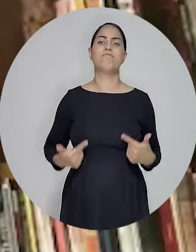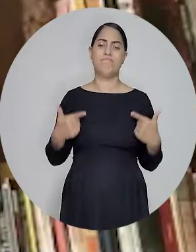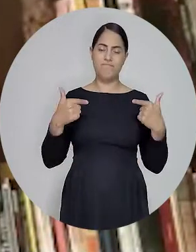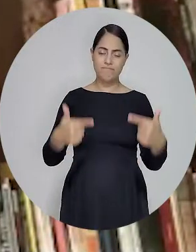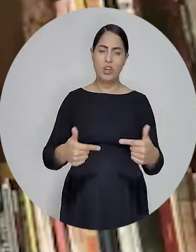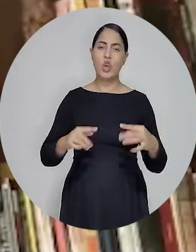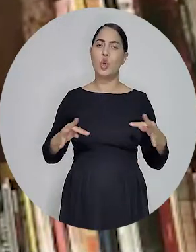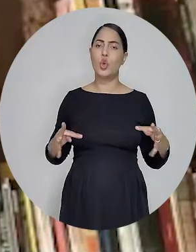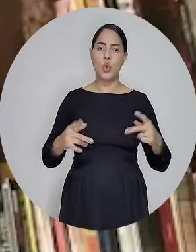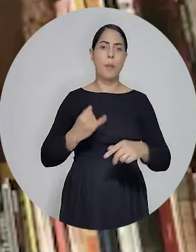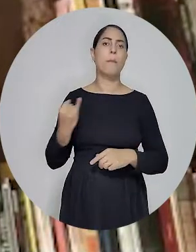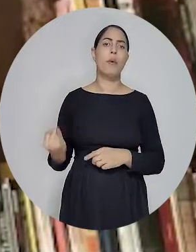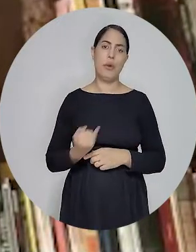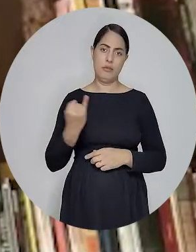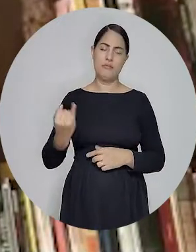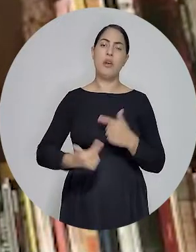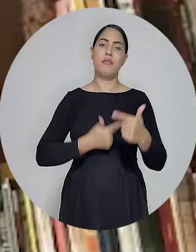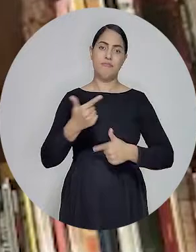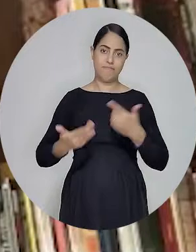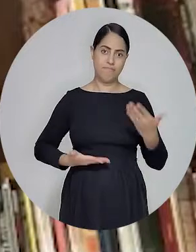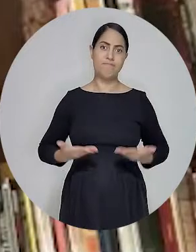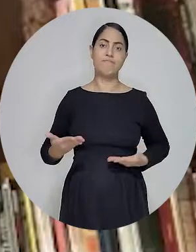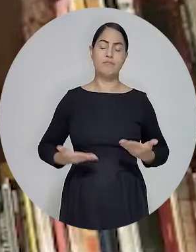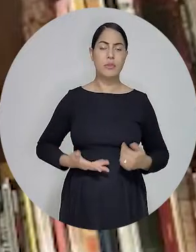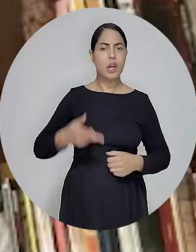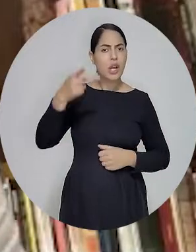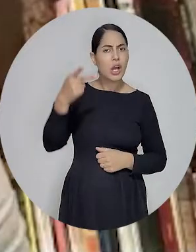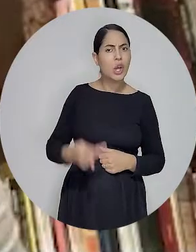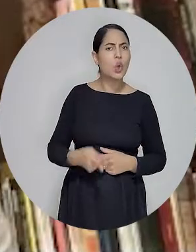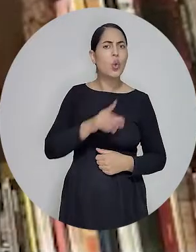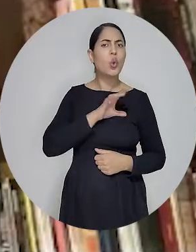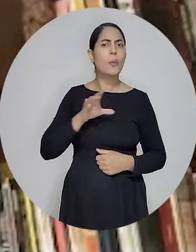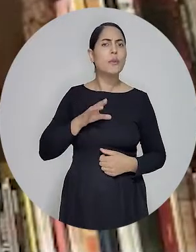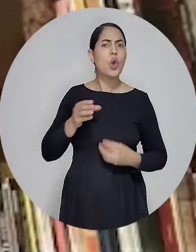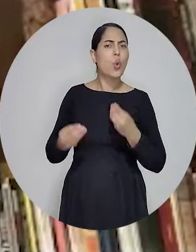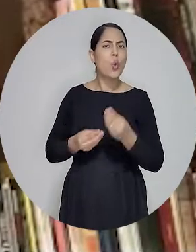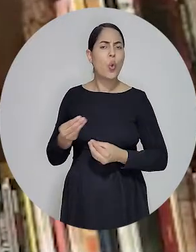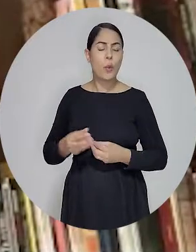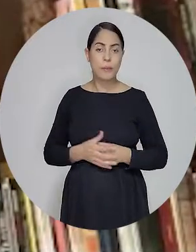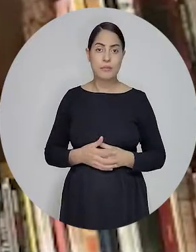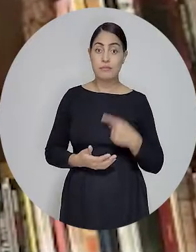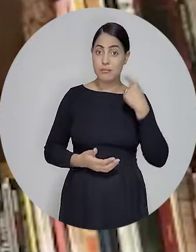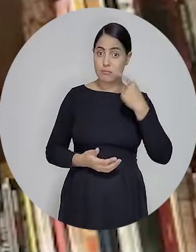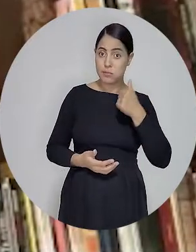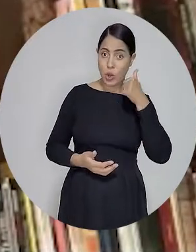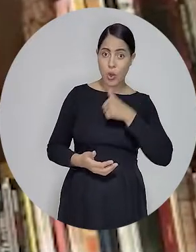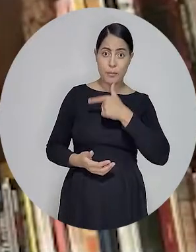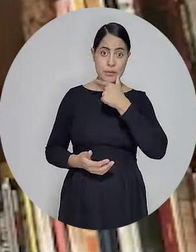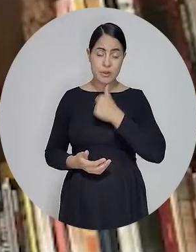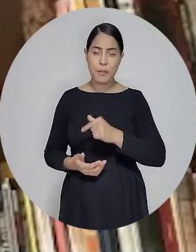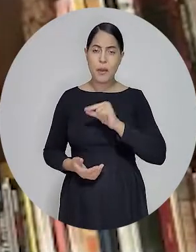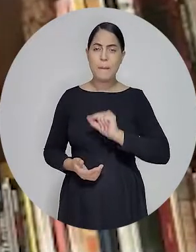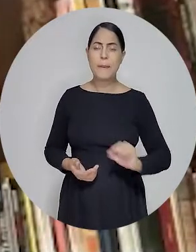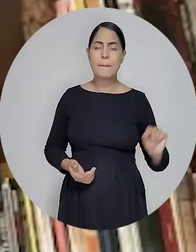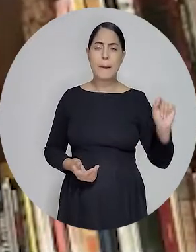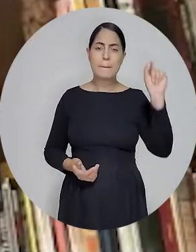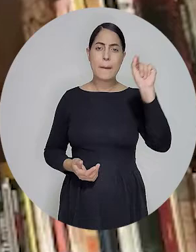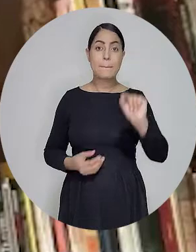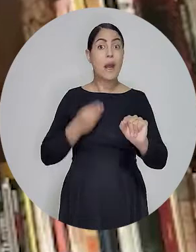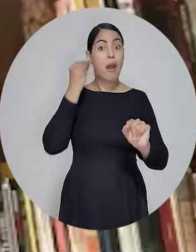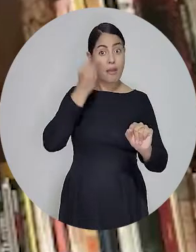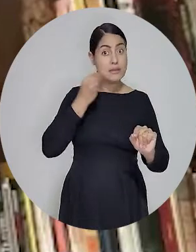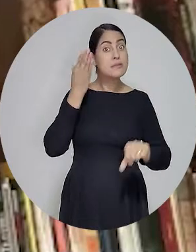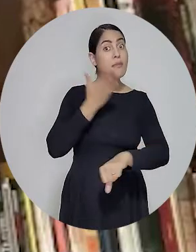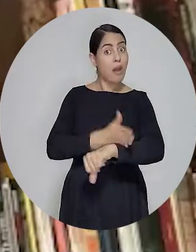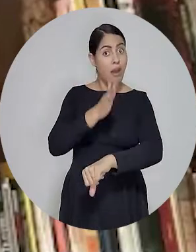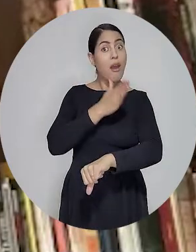atividade pública, de toda atividade relevante. Então, essa comissão, ela agrega advogadas e advogados que